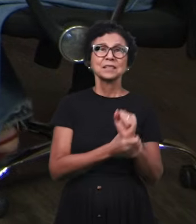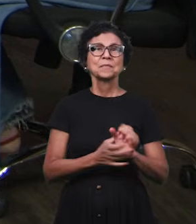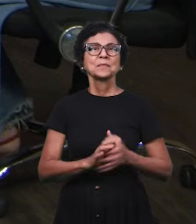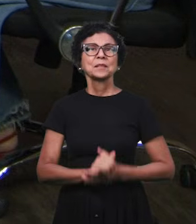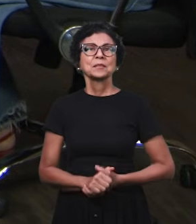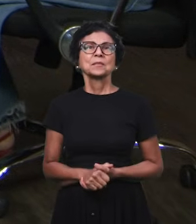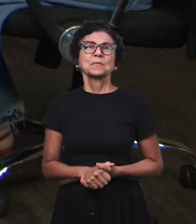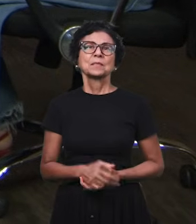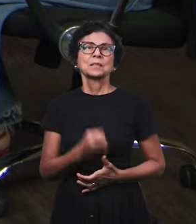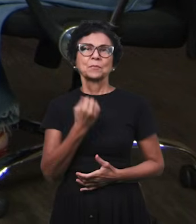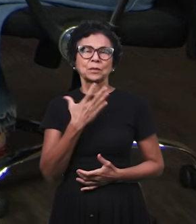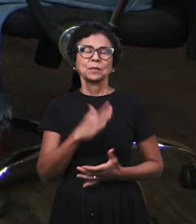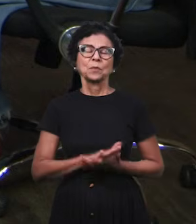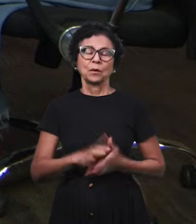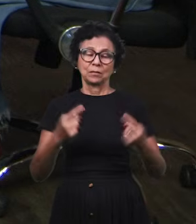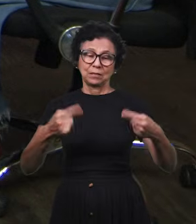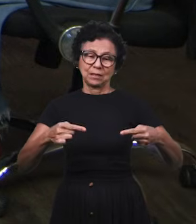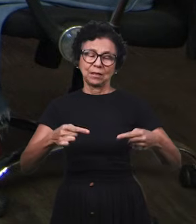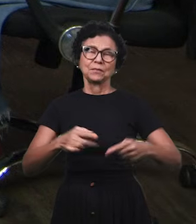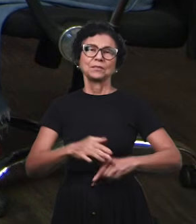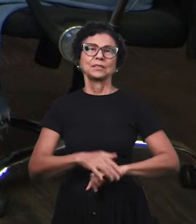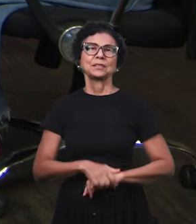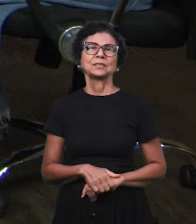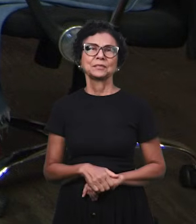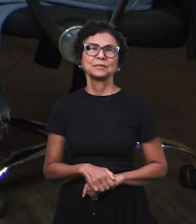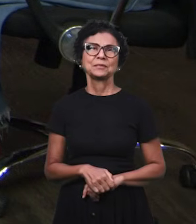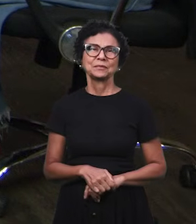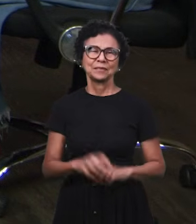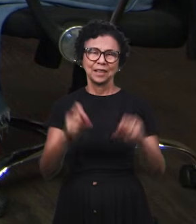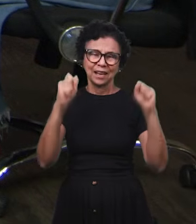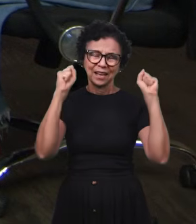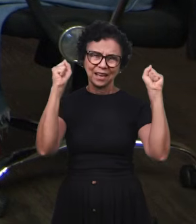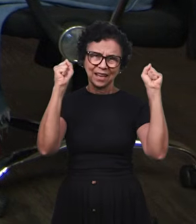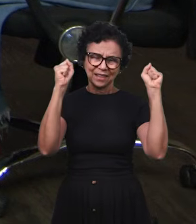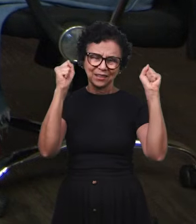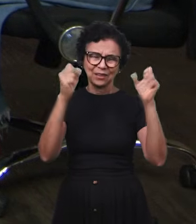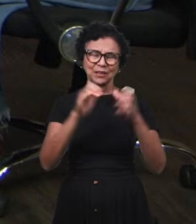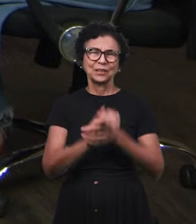advocacia, embora o serviço público, né, o concurso público te traz uma